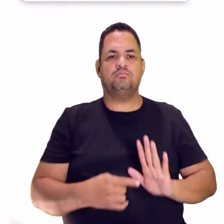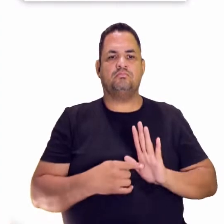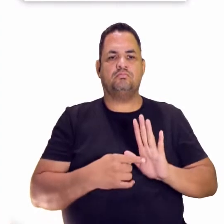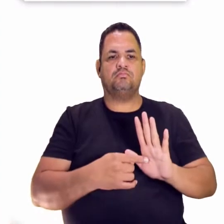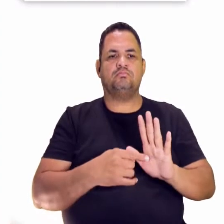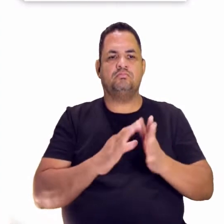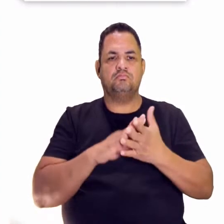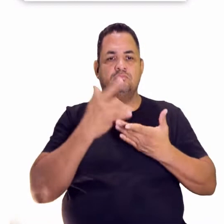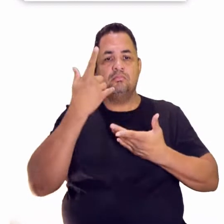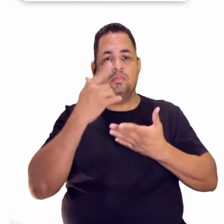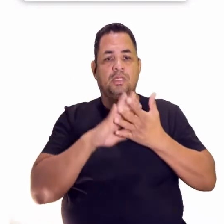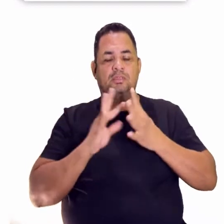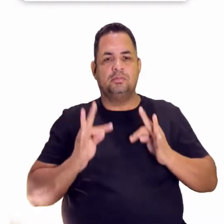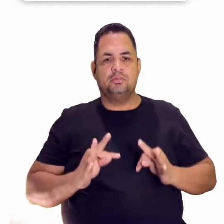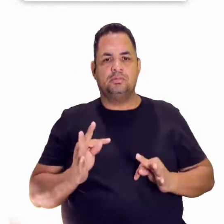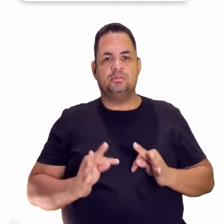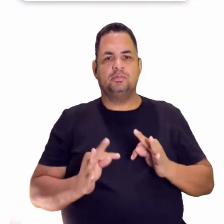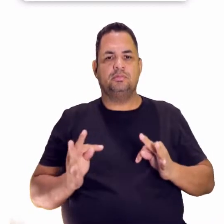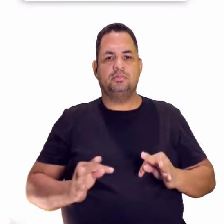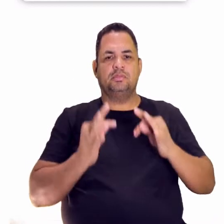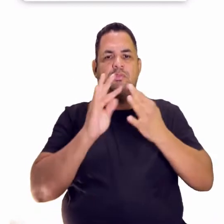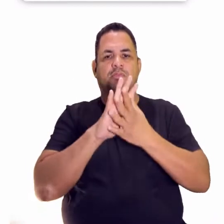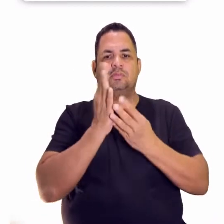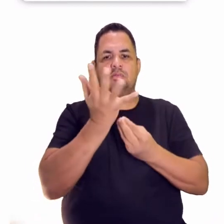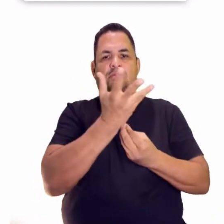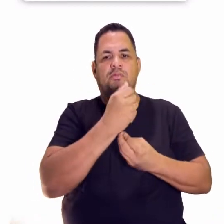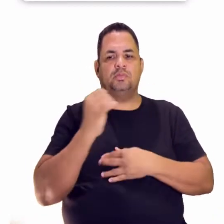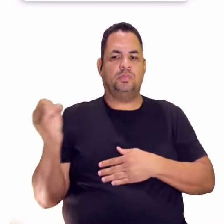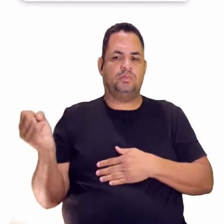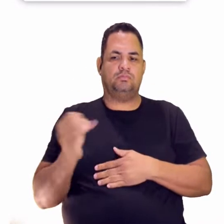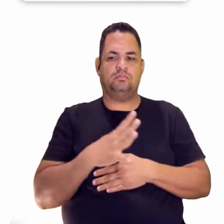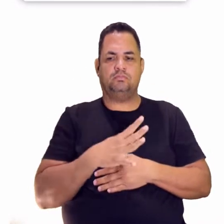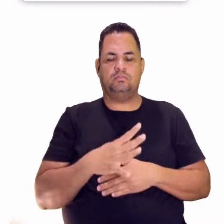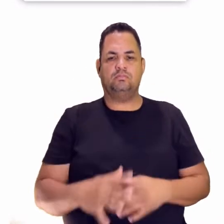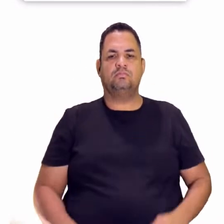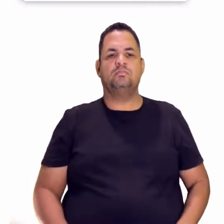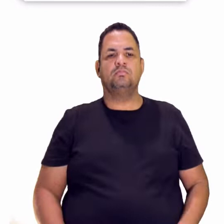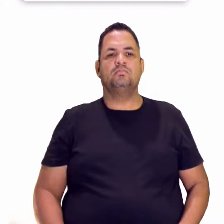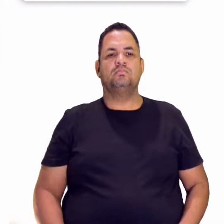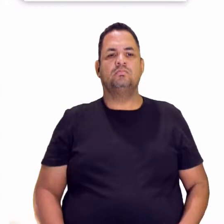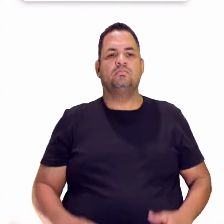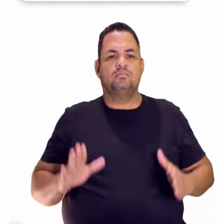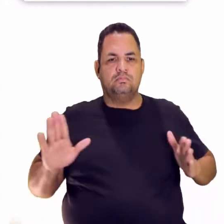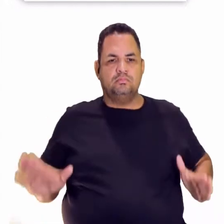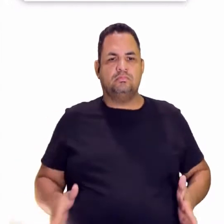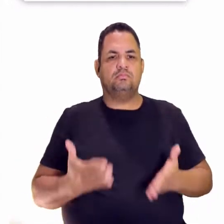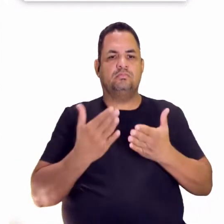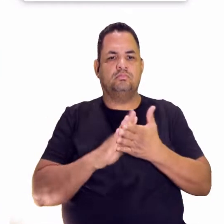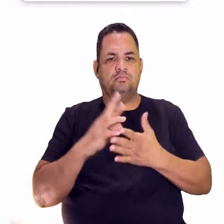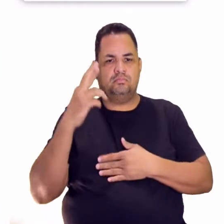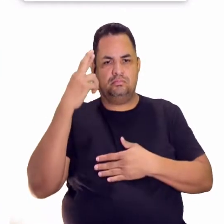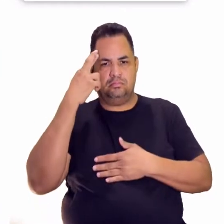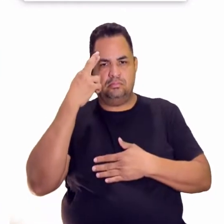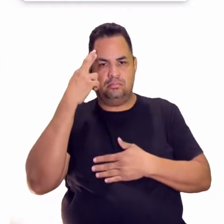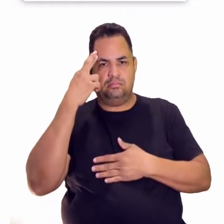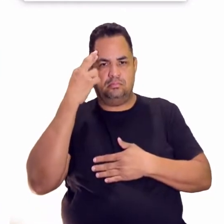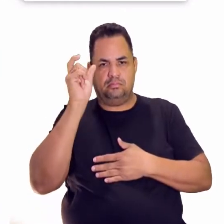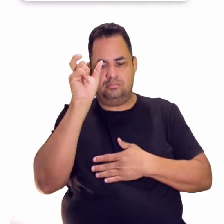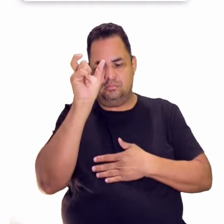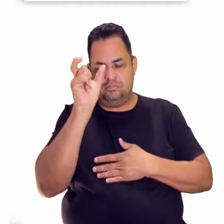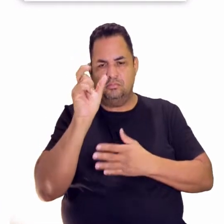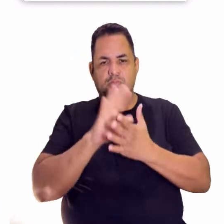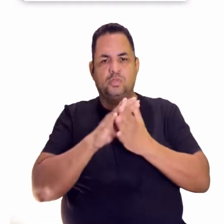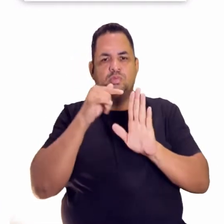Apresentando expressões e técnicas artísticas inovadoras que incentivam a